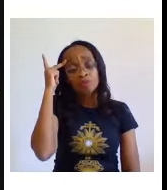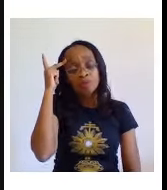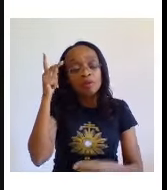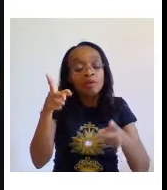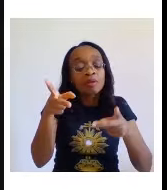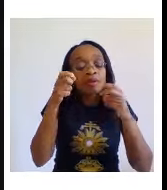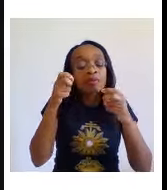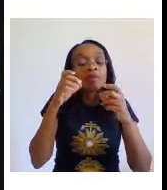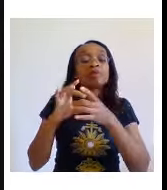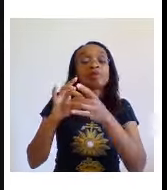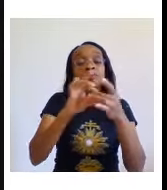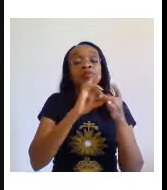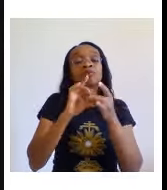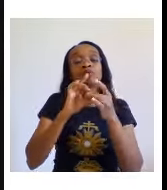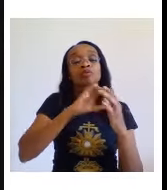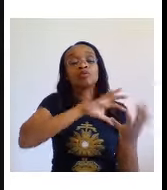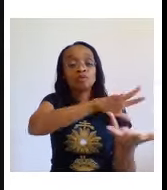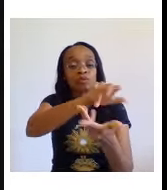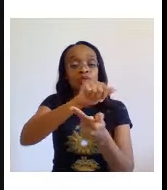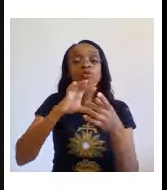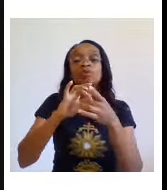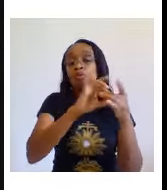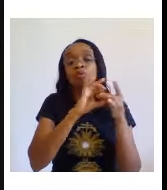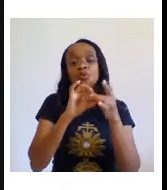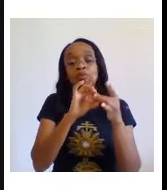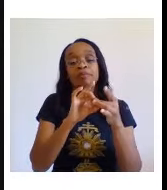interligado. Com certeza.